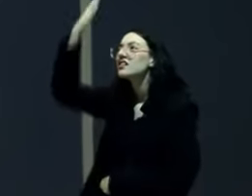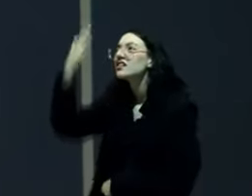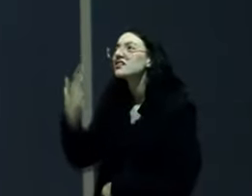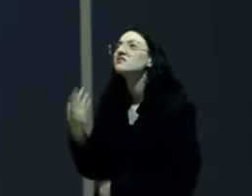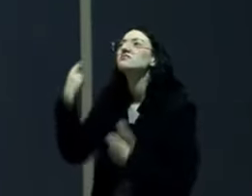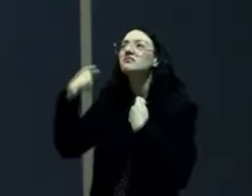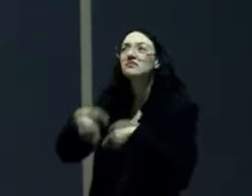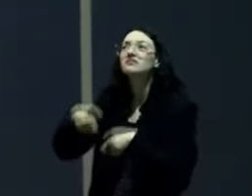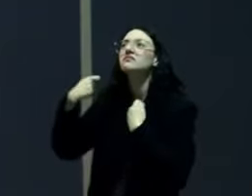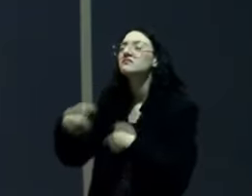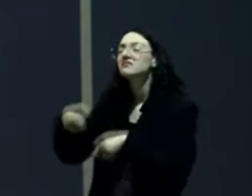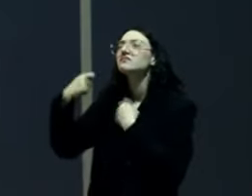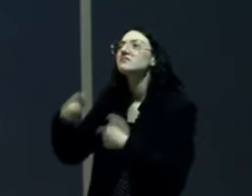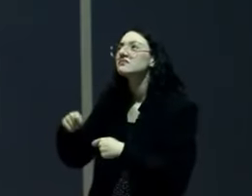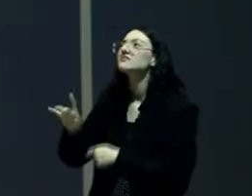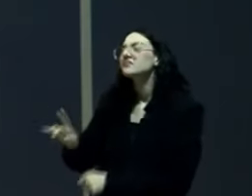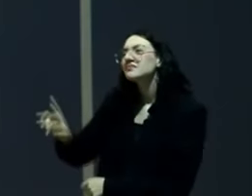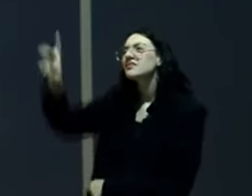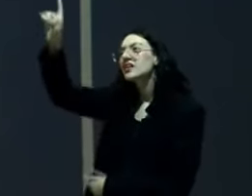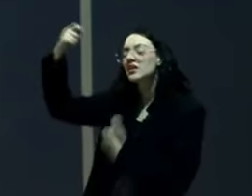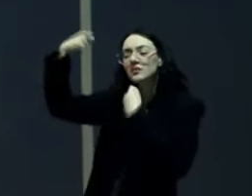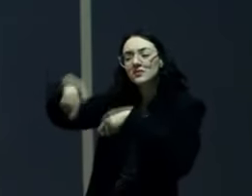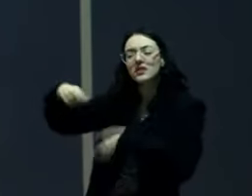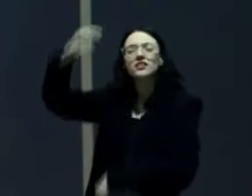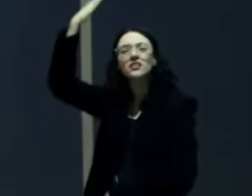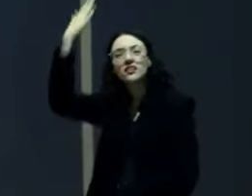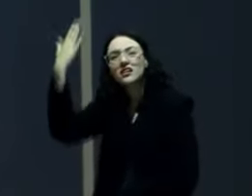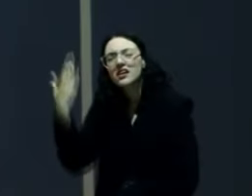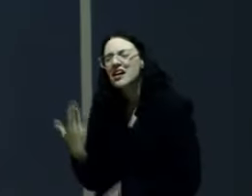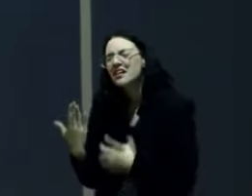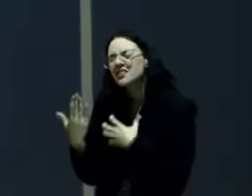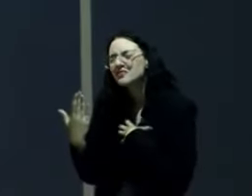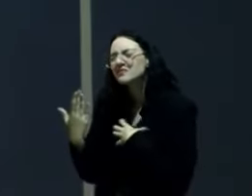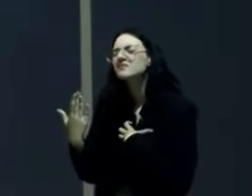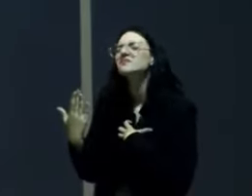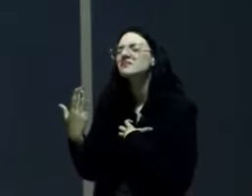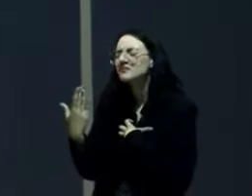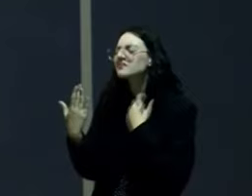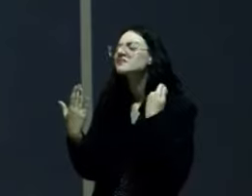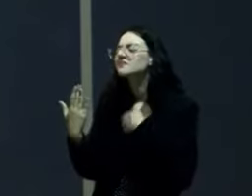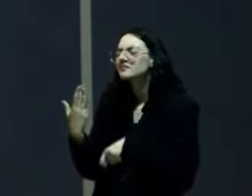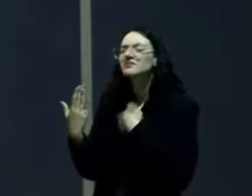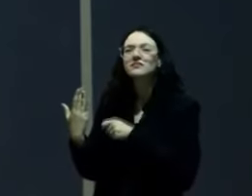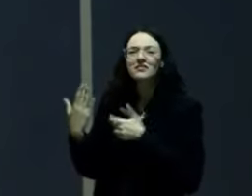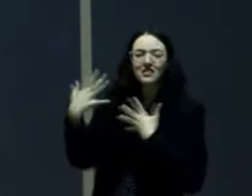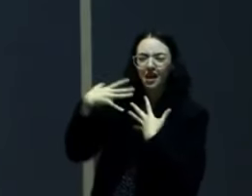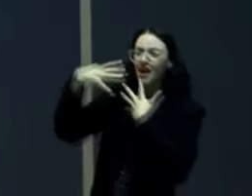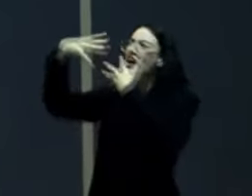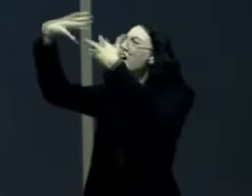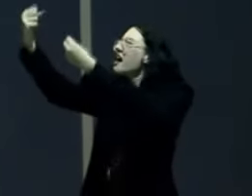A única coisa que eu preciso de ti, Deus, é a tua presença, Pai. Não lance fora de mim o